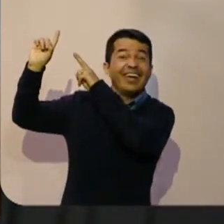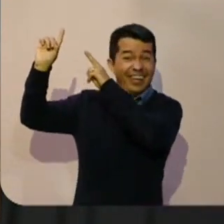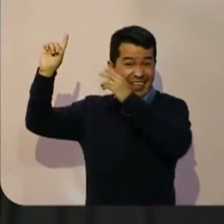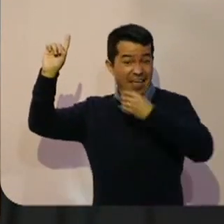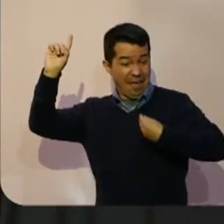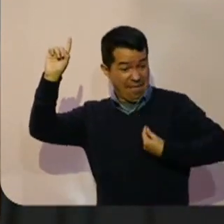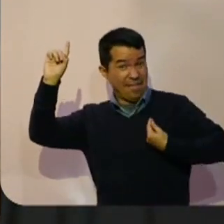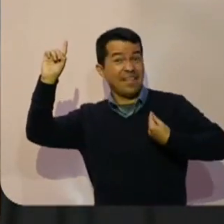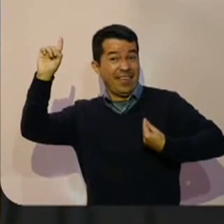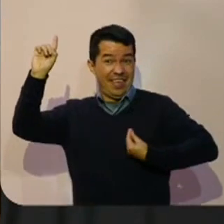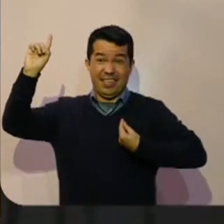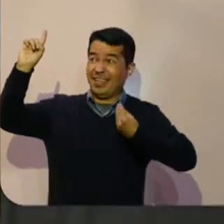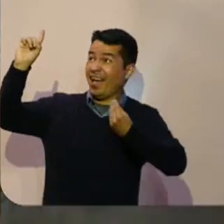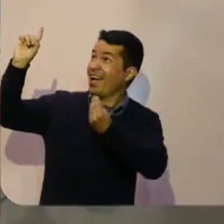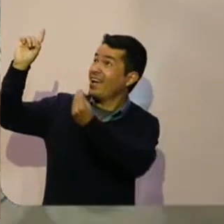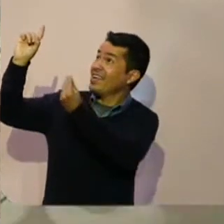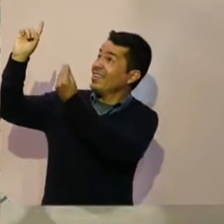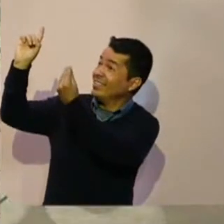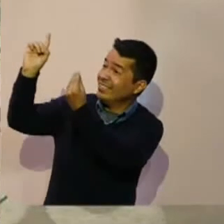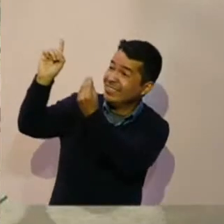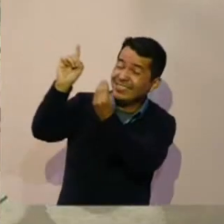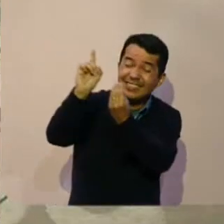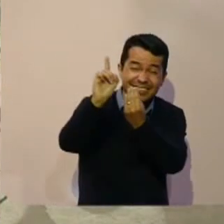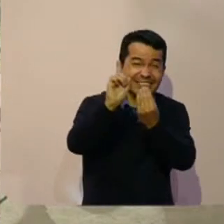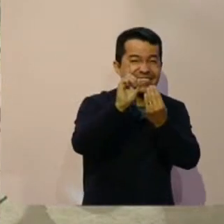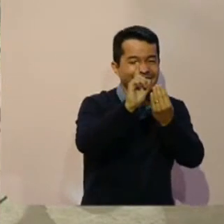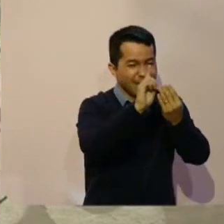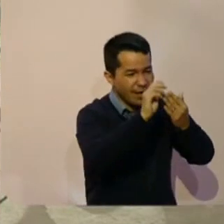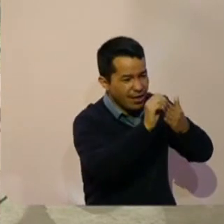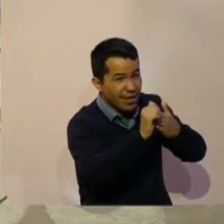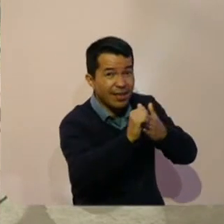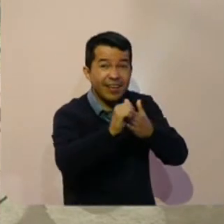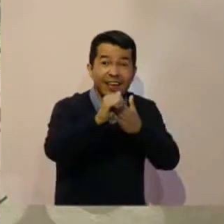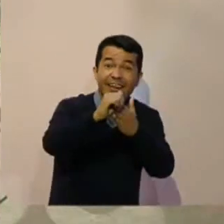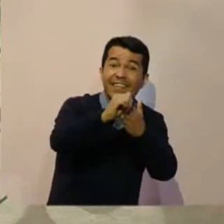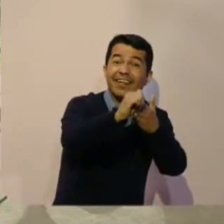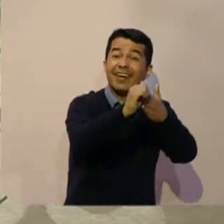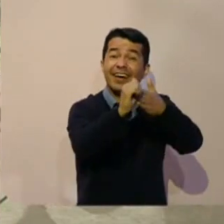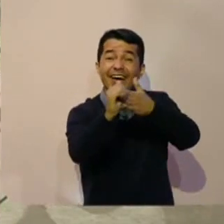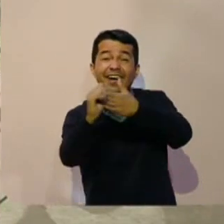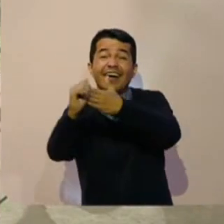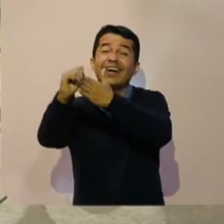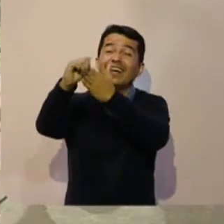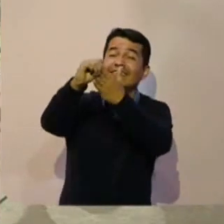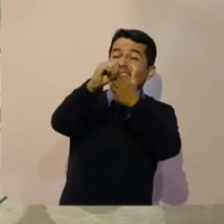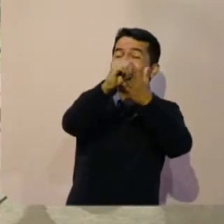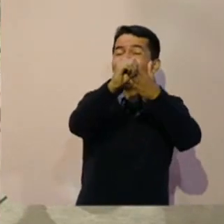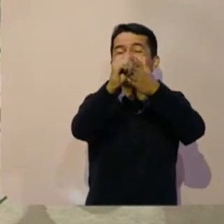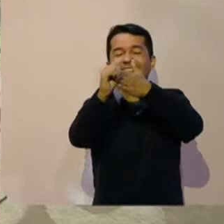Segura na mão de Deus e vai.